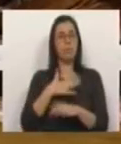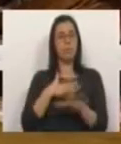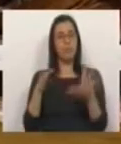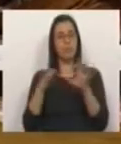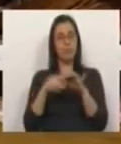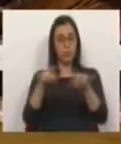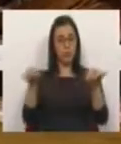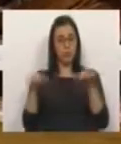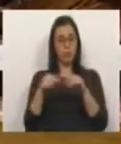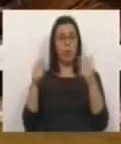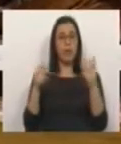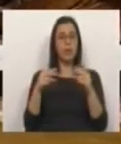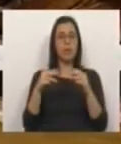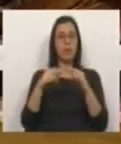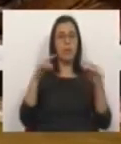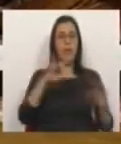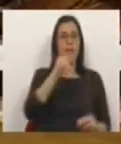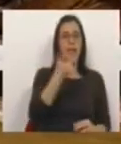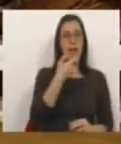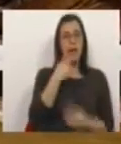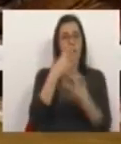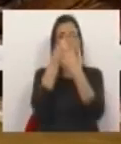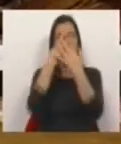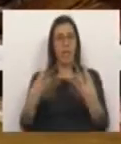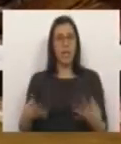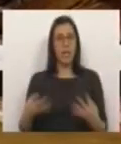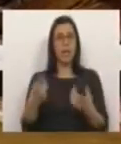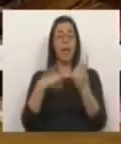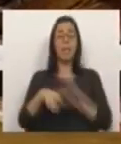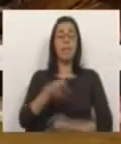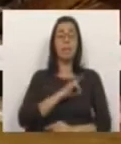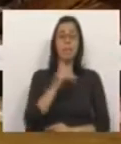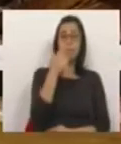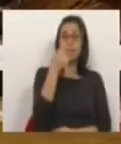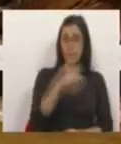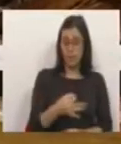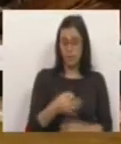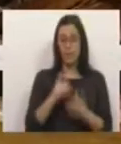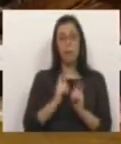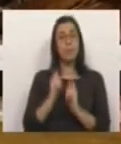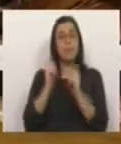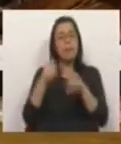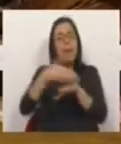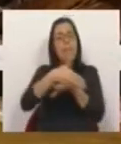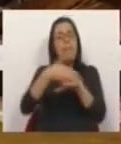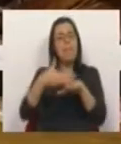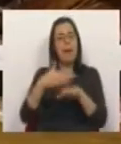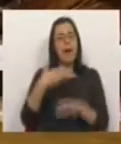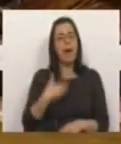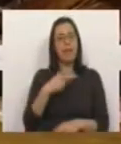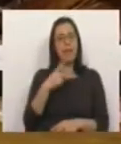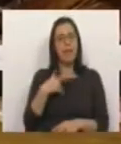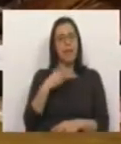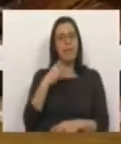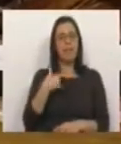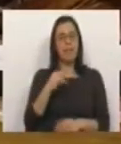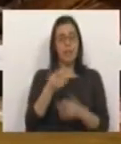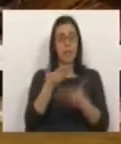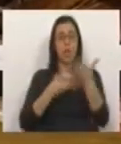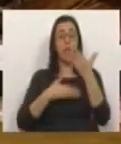que explora as pontes 25 de Abril e Vasco da Gama, quer a privatização da TAP, entregando-a parcialmente a David Neilman.